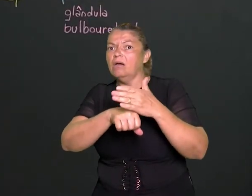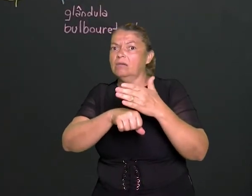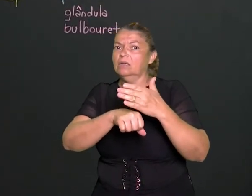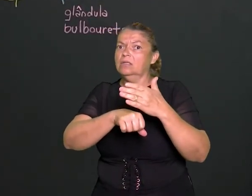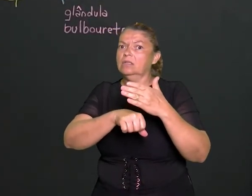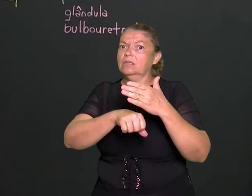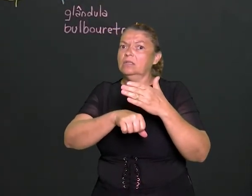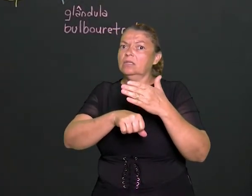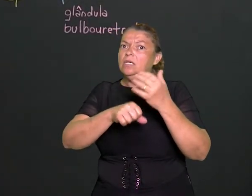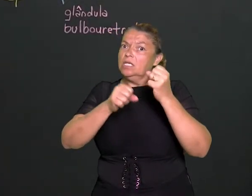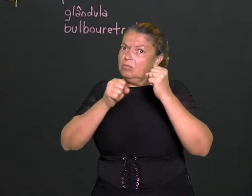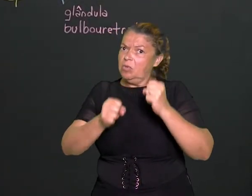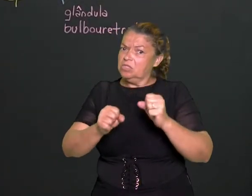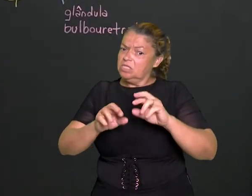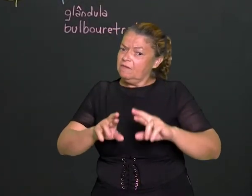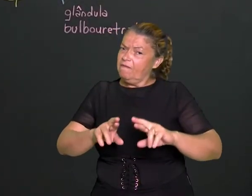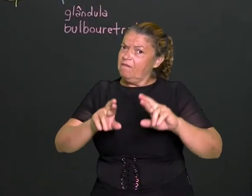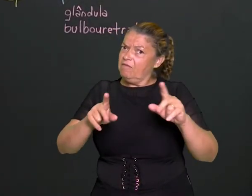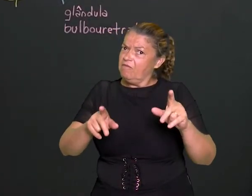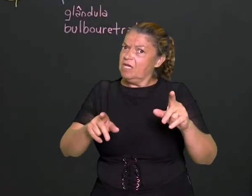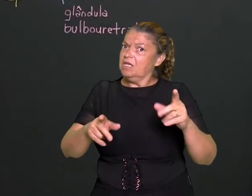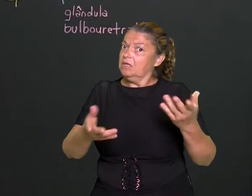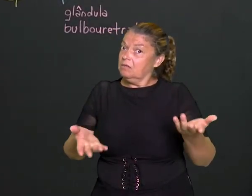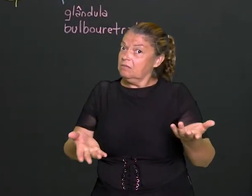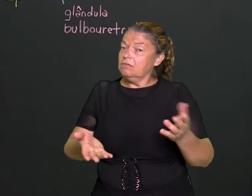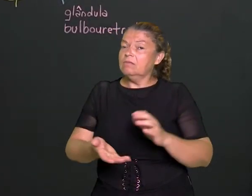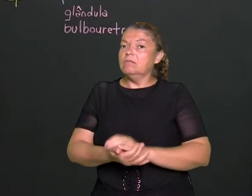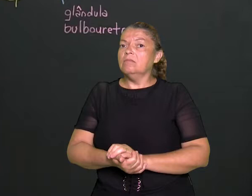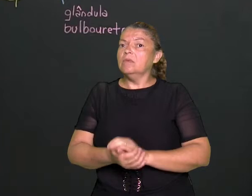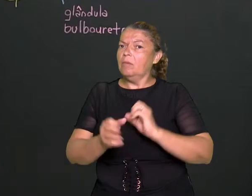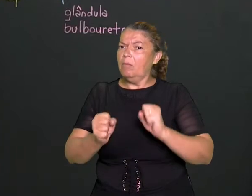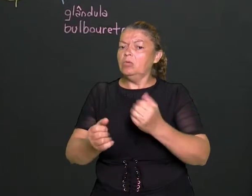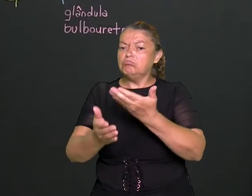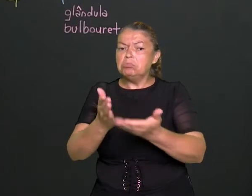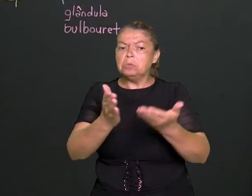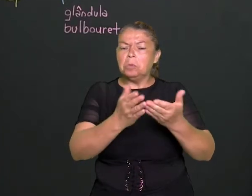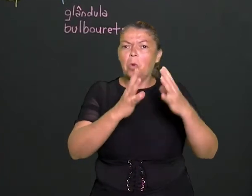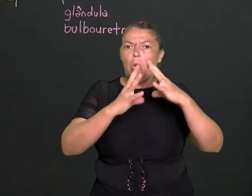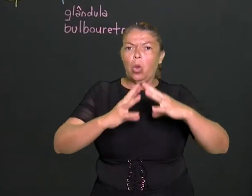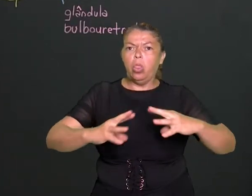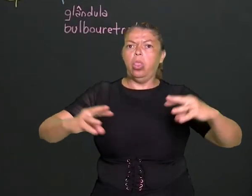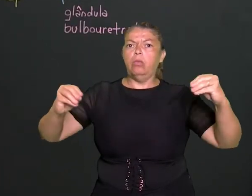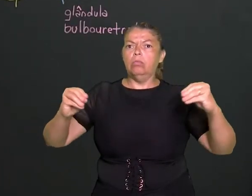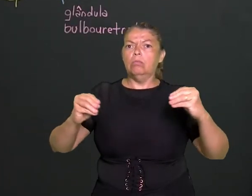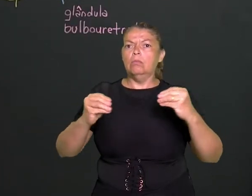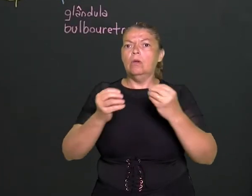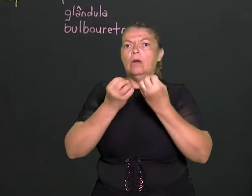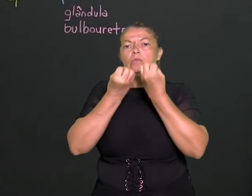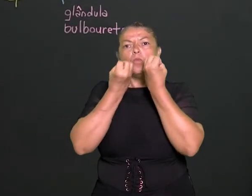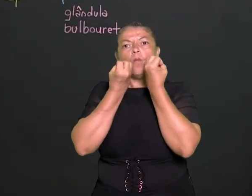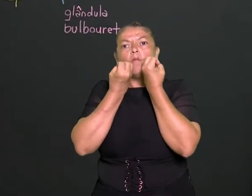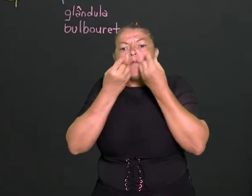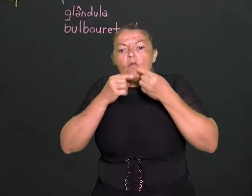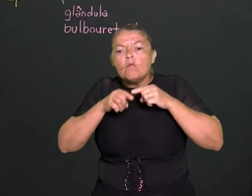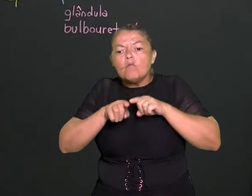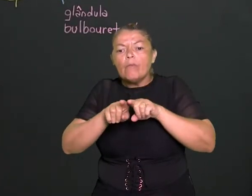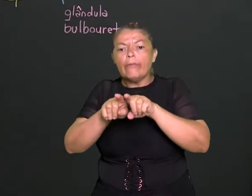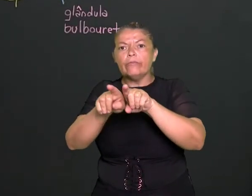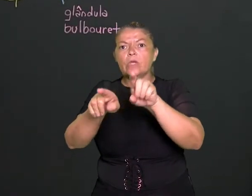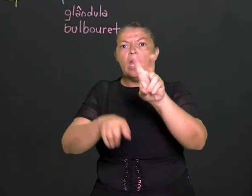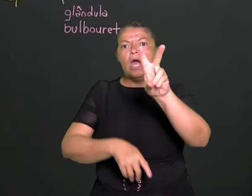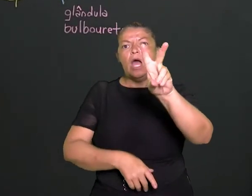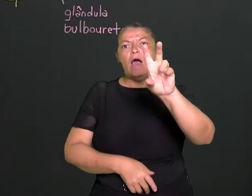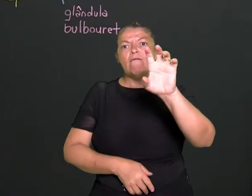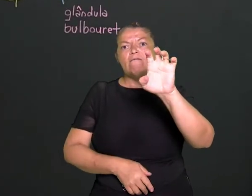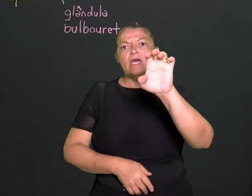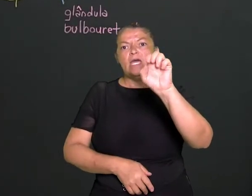então neutralizar essa acidez, eu garanto um pouco mais essa viabilidade. Então, a vesícula seminal com essa